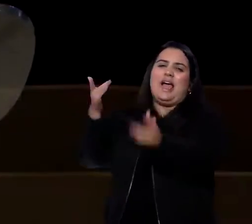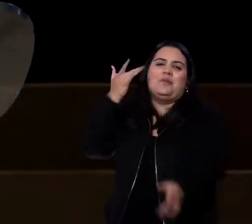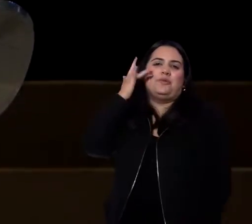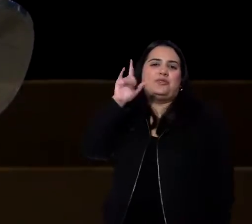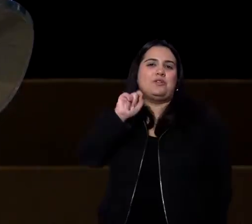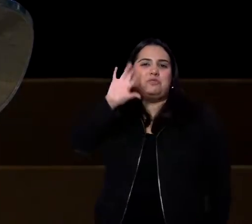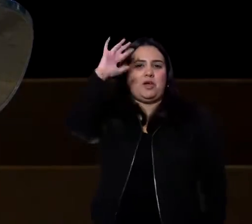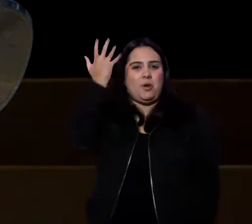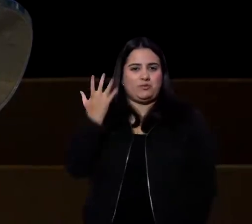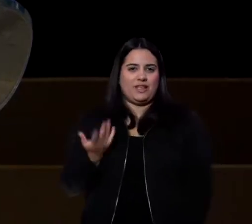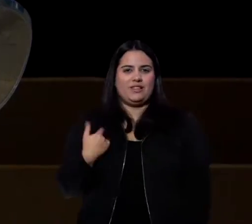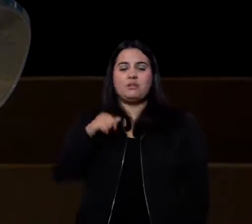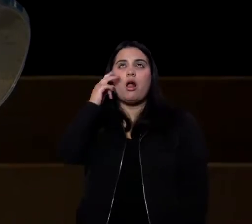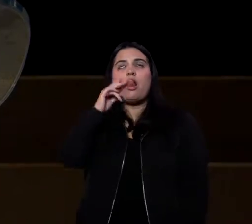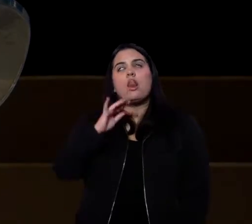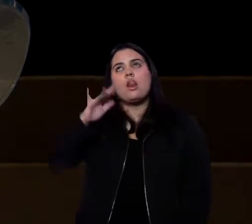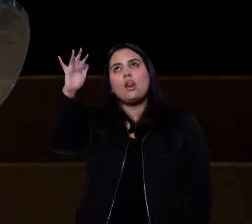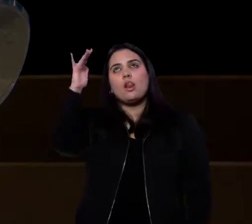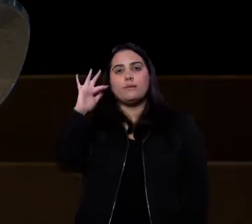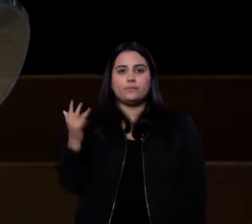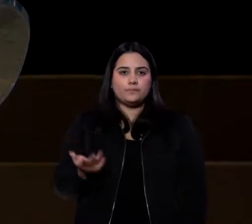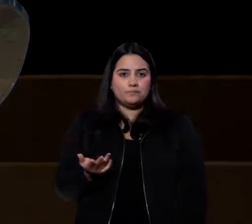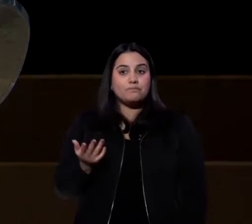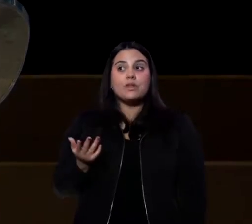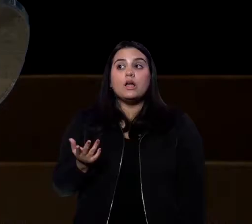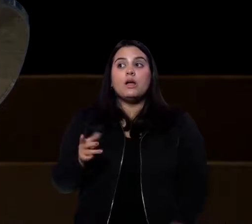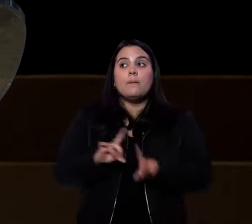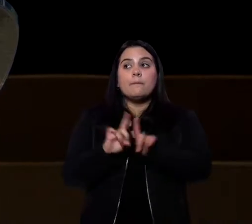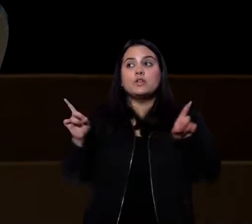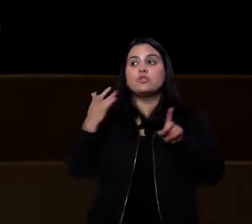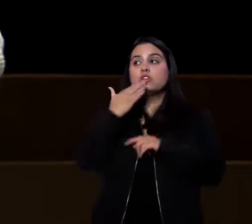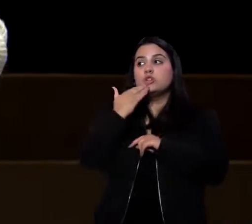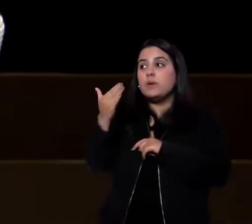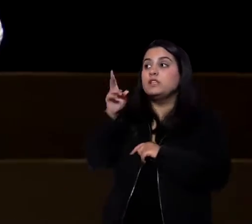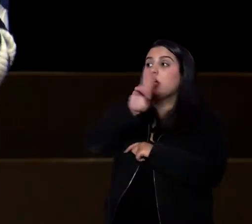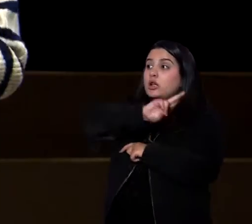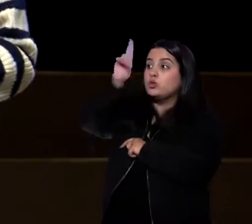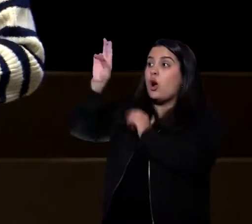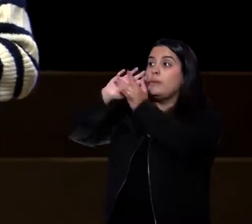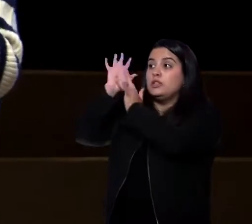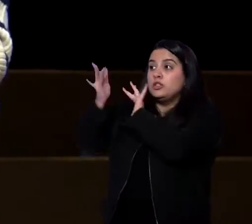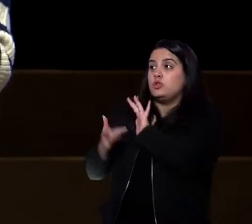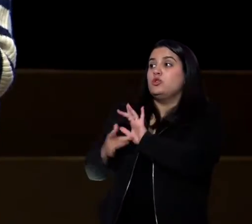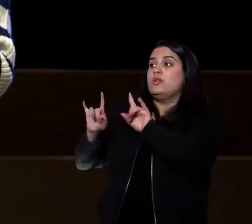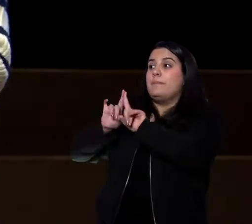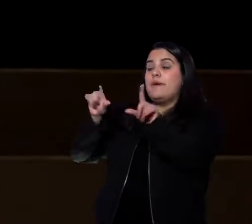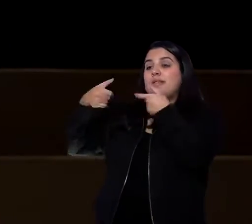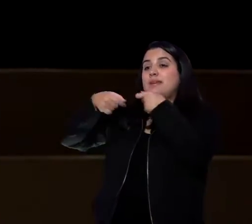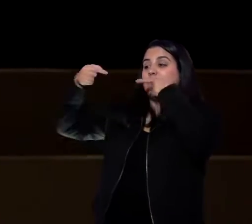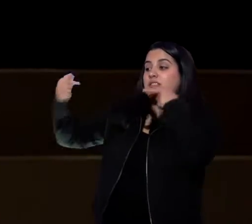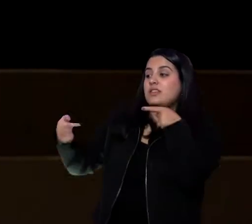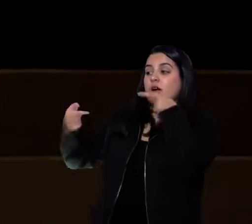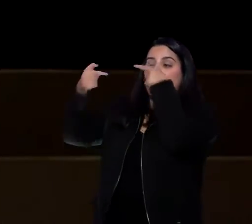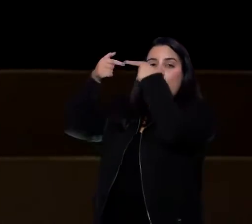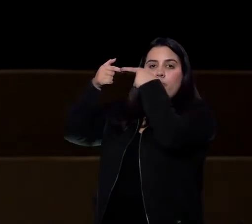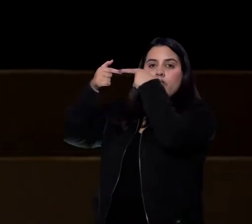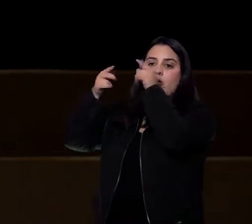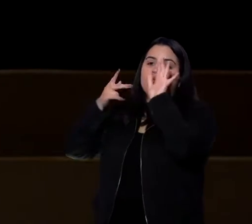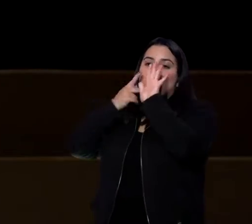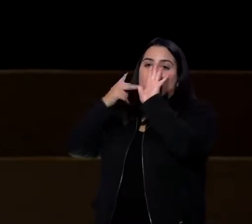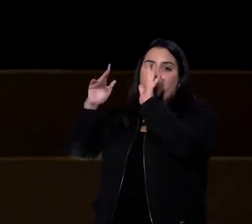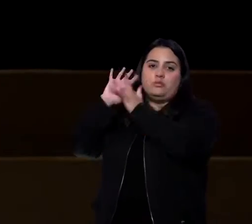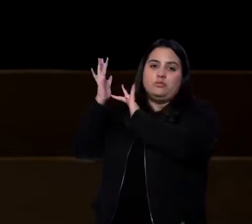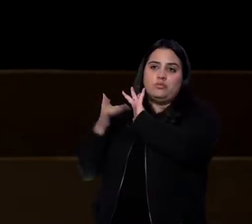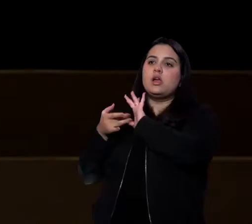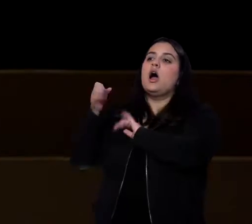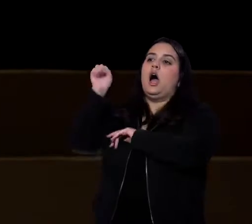gente pede em nome de Jesus, de acordo com os propósitos dEle, de acordo com a vontade dEle de cada situação, aí sim nós veremos coisas